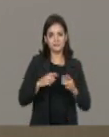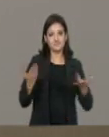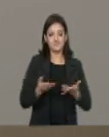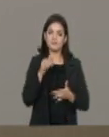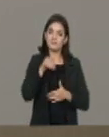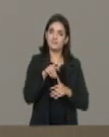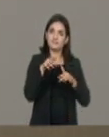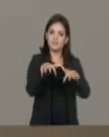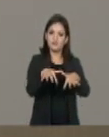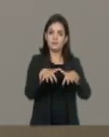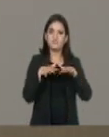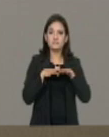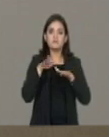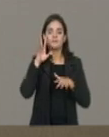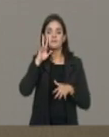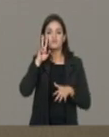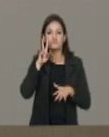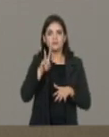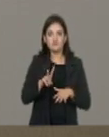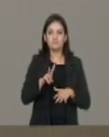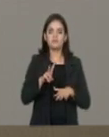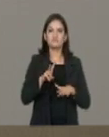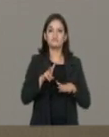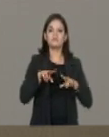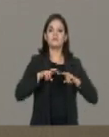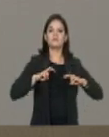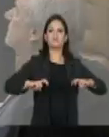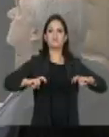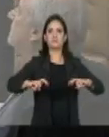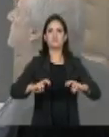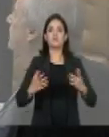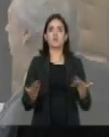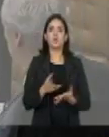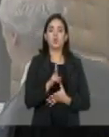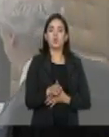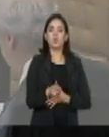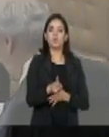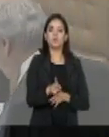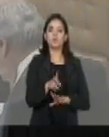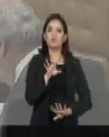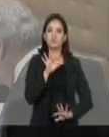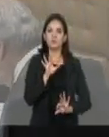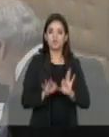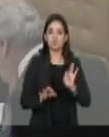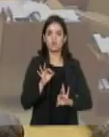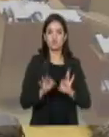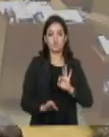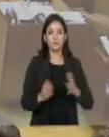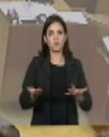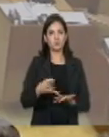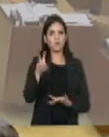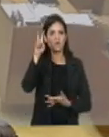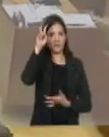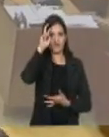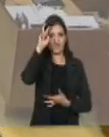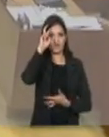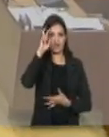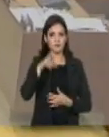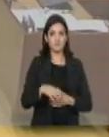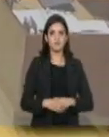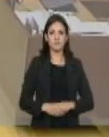direto com as imagens do plenário do Supremo Tribunal Federal. Vamos à continuação da sessão plenária desta quinta-feira.